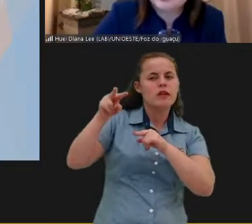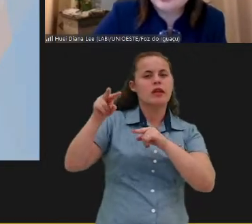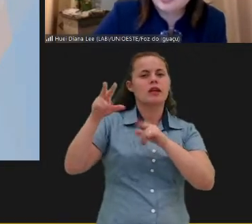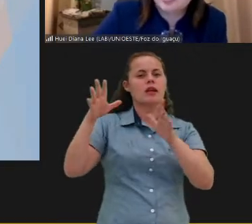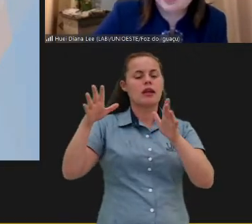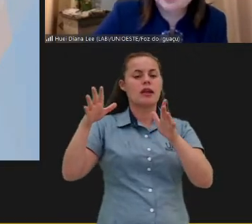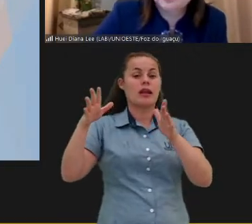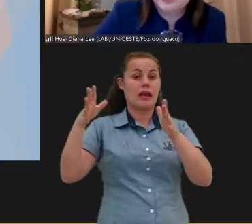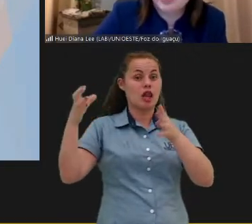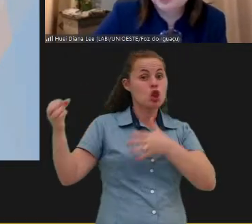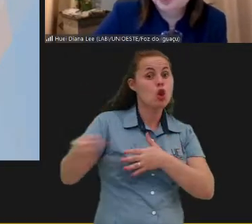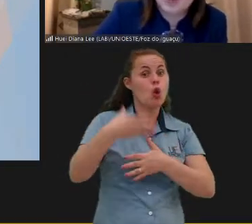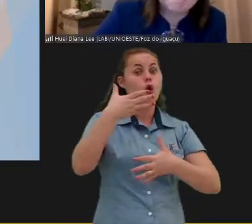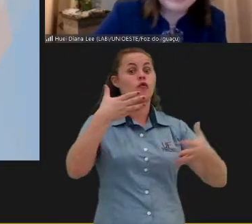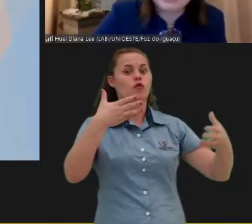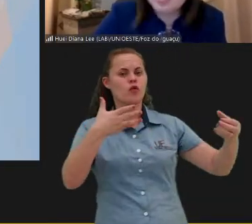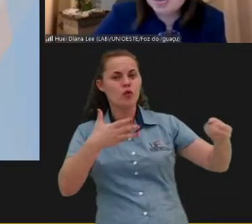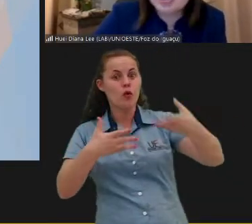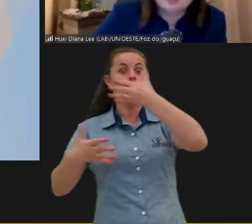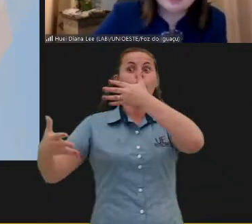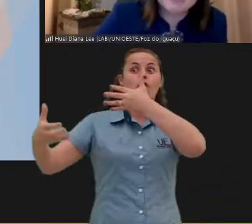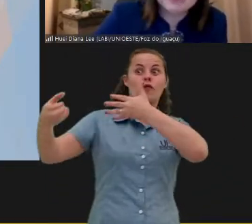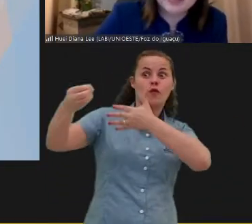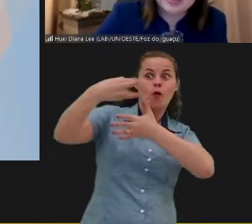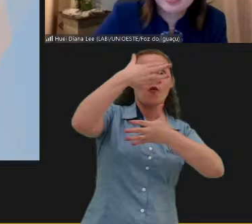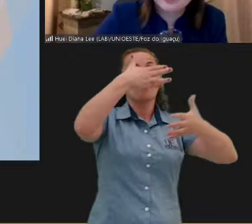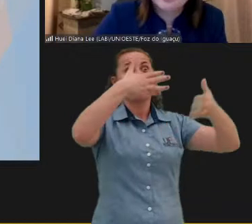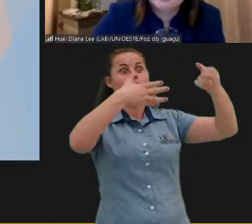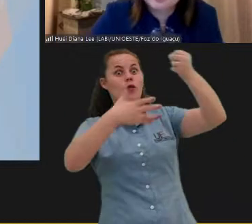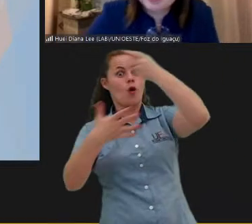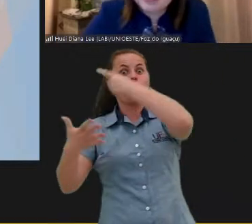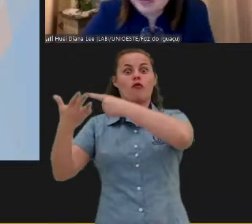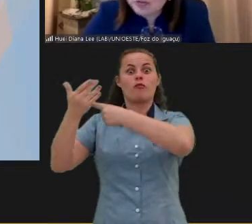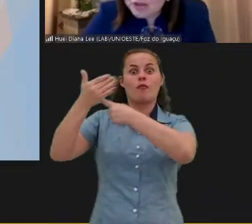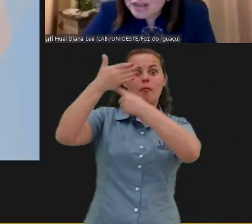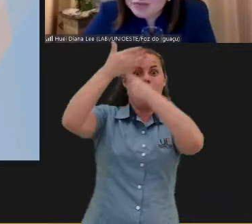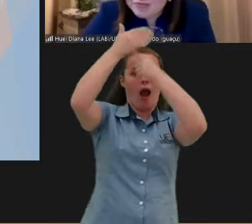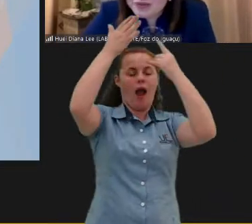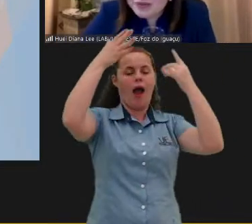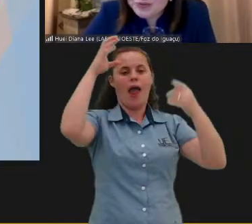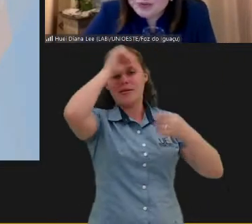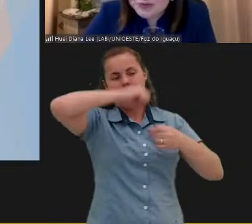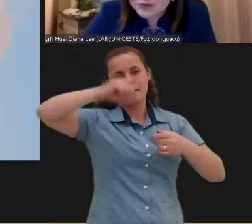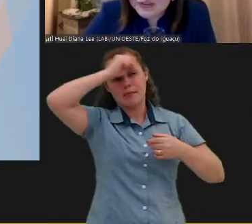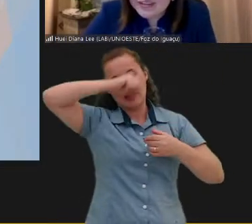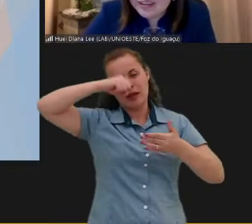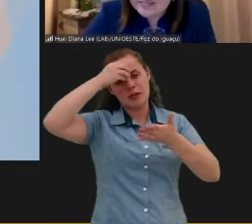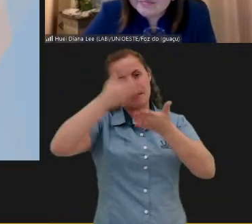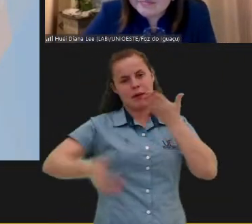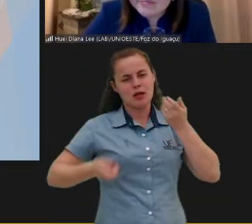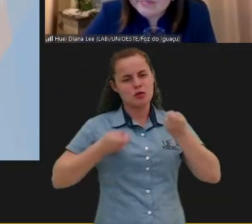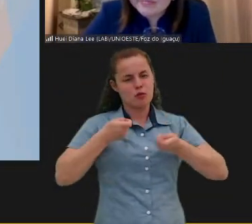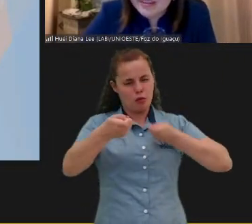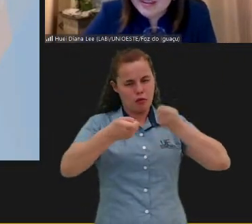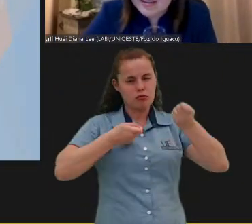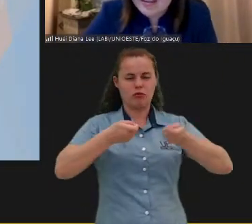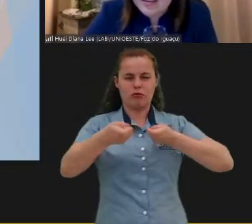auto-atualiza, ela se auto-aprende aqui, e a gente eventualmente acaba perdendo o controle dela.